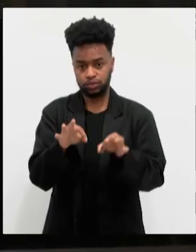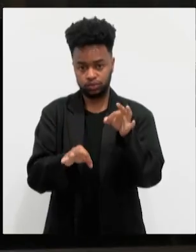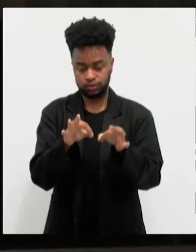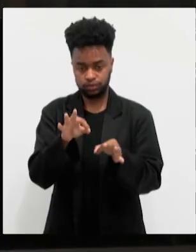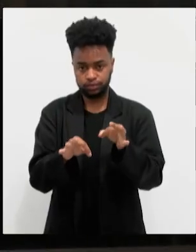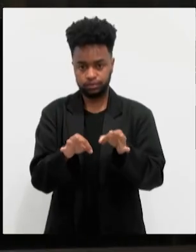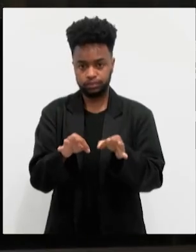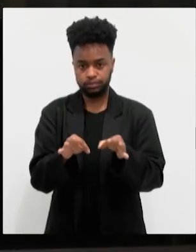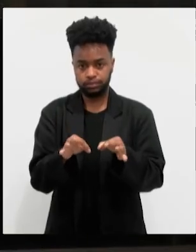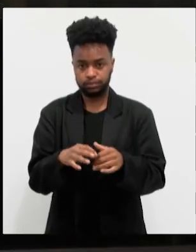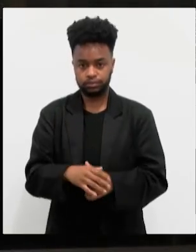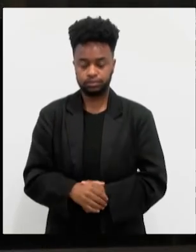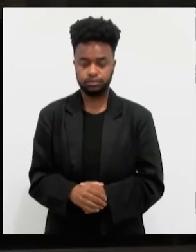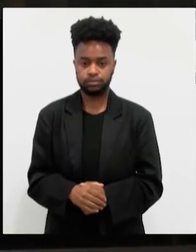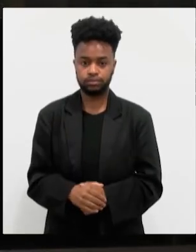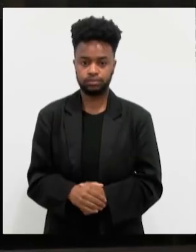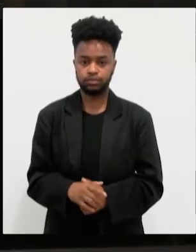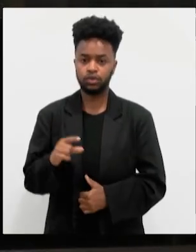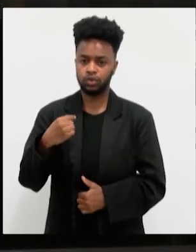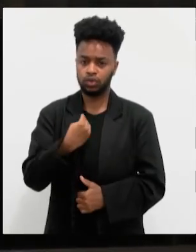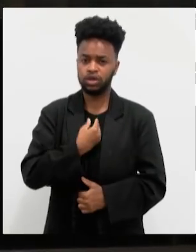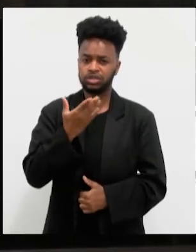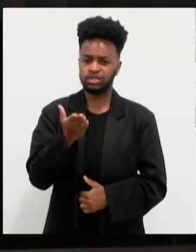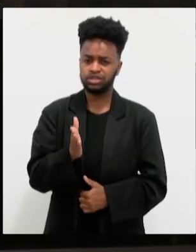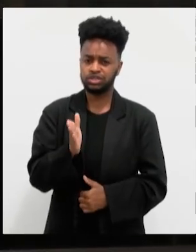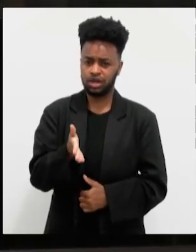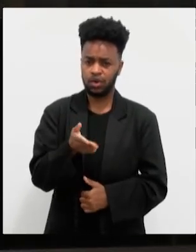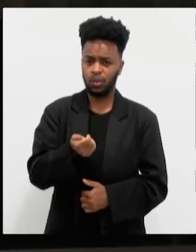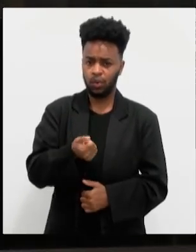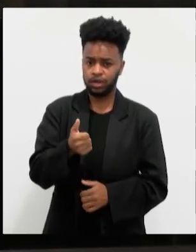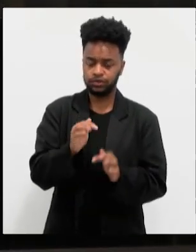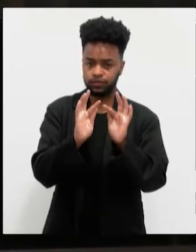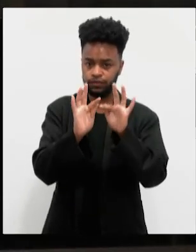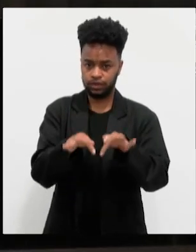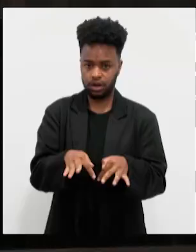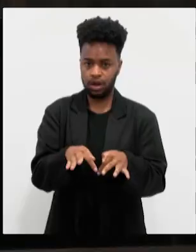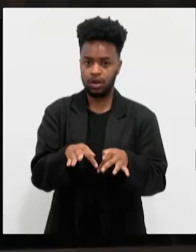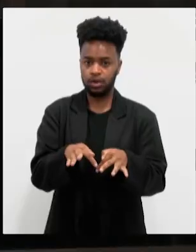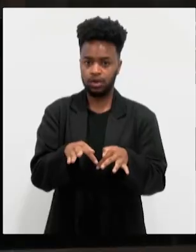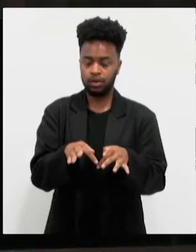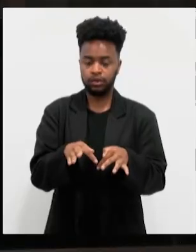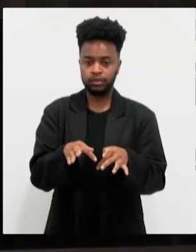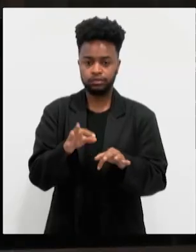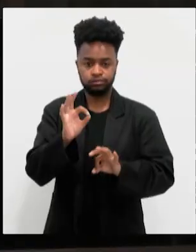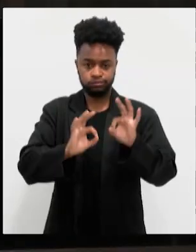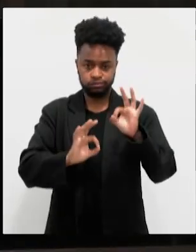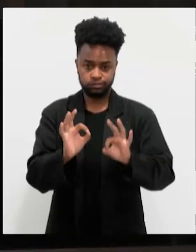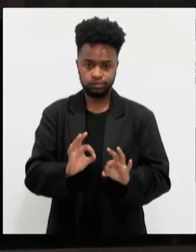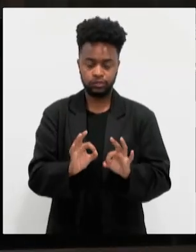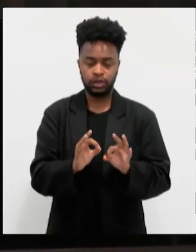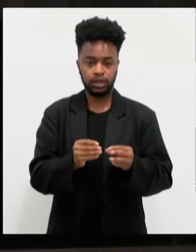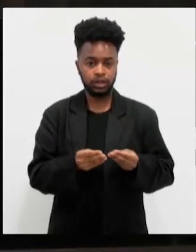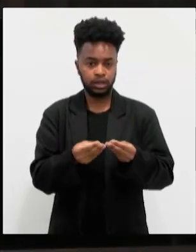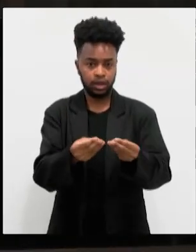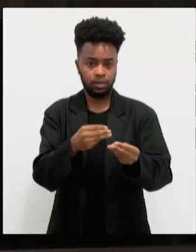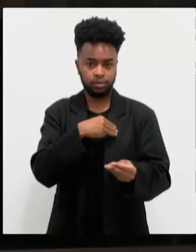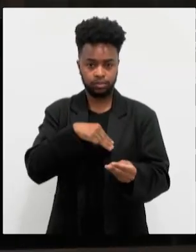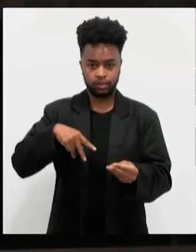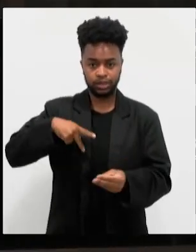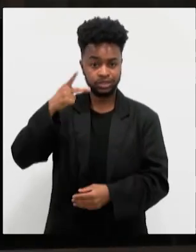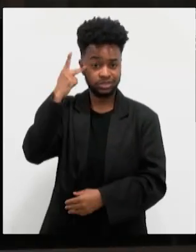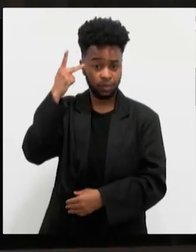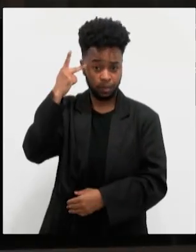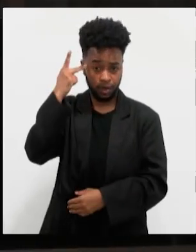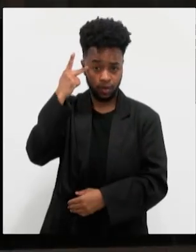Já estamos terminando a representação ao Ministério Público do Estado de São Paulo.